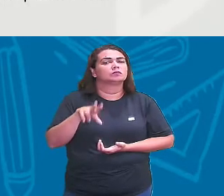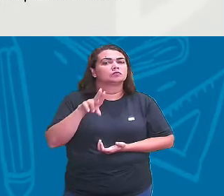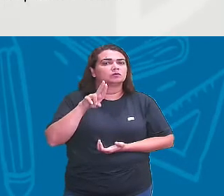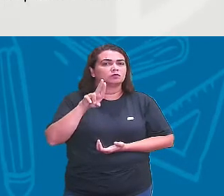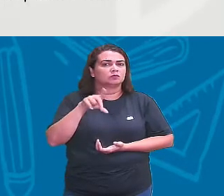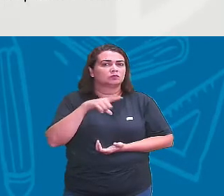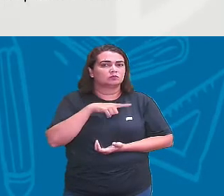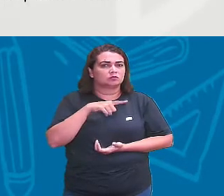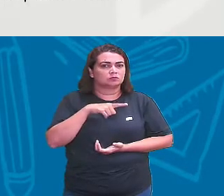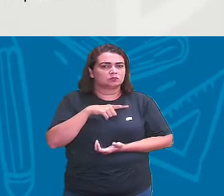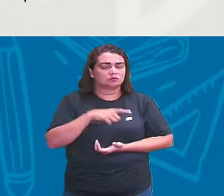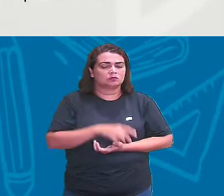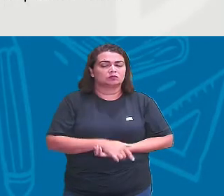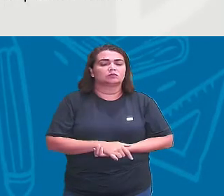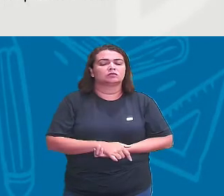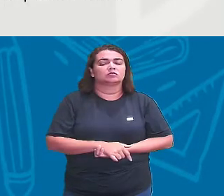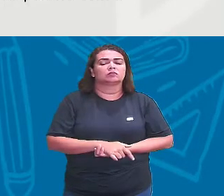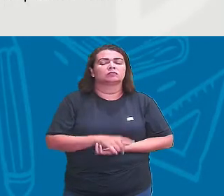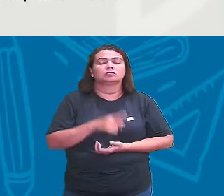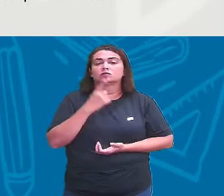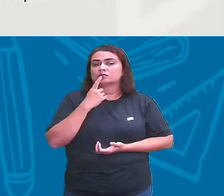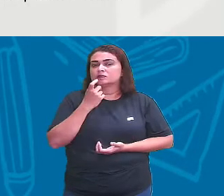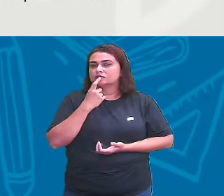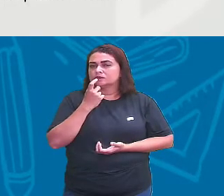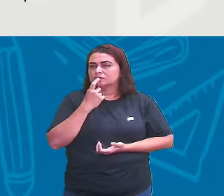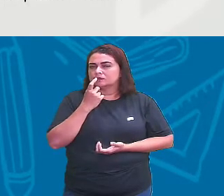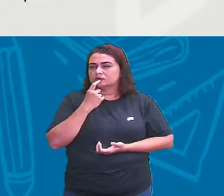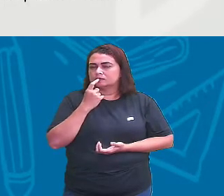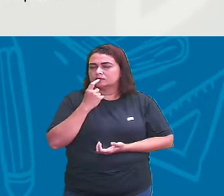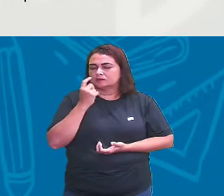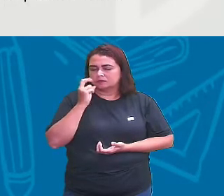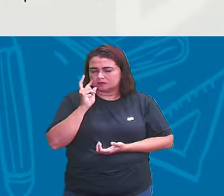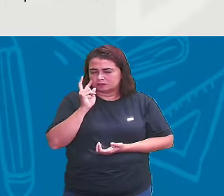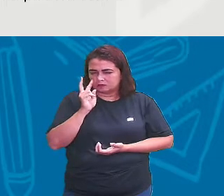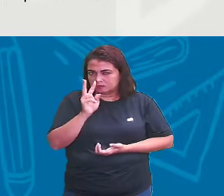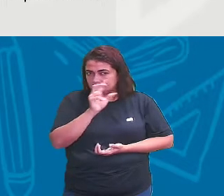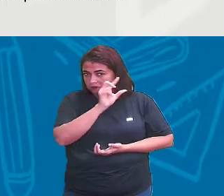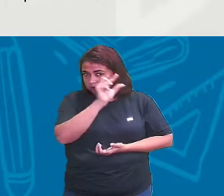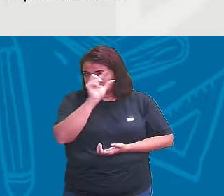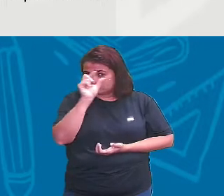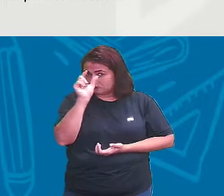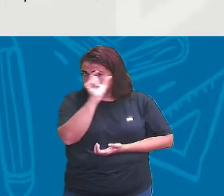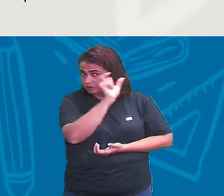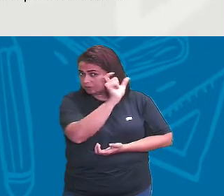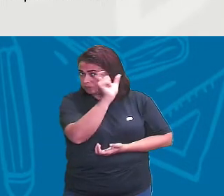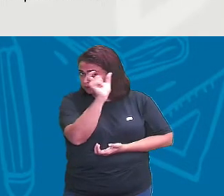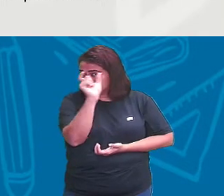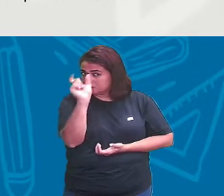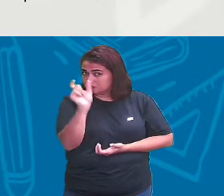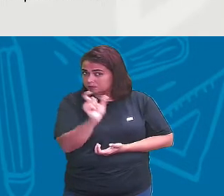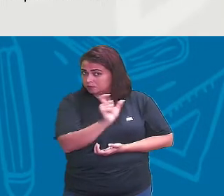U, olha que aqui a tia colocou algumas palavras da história e as